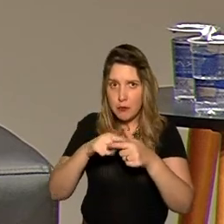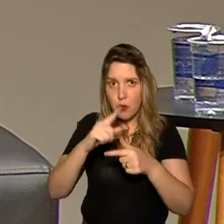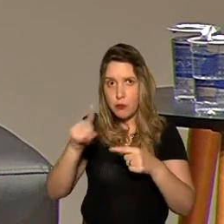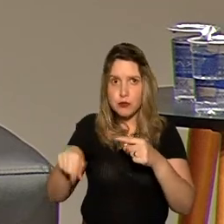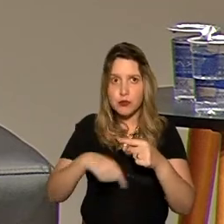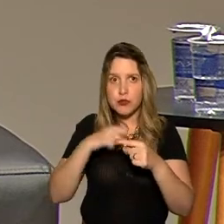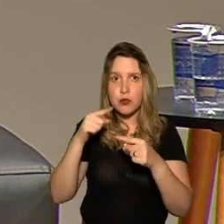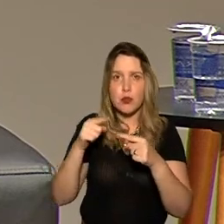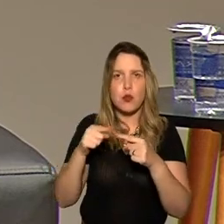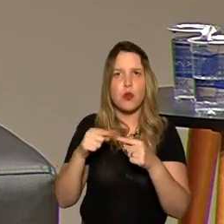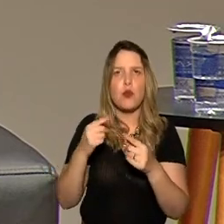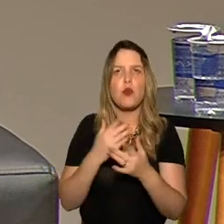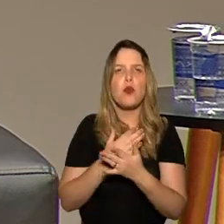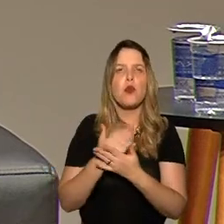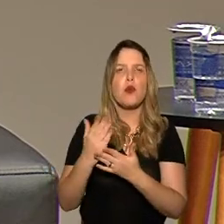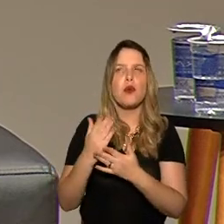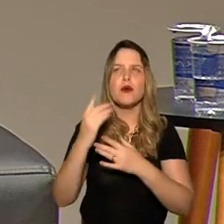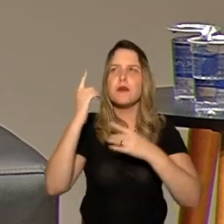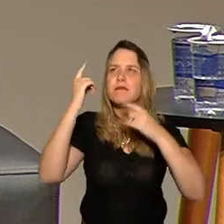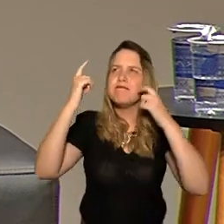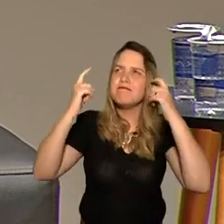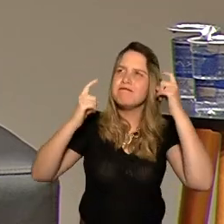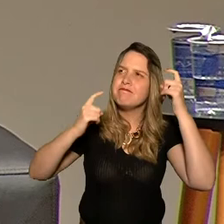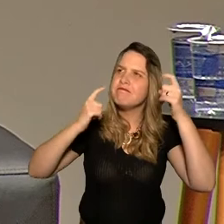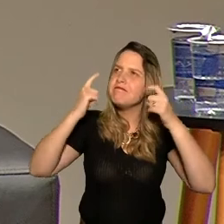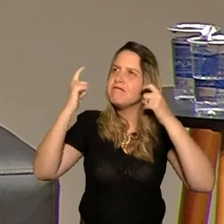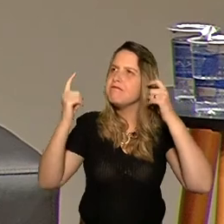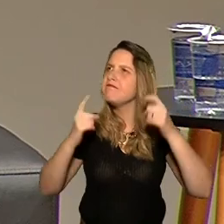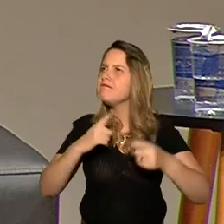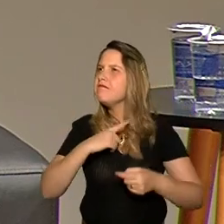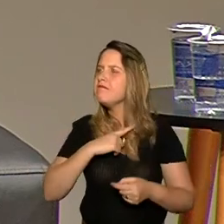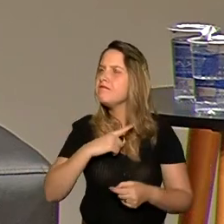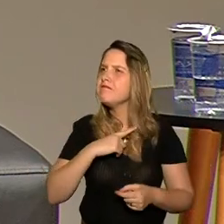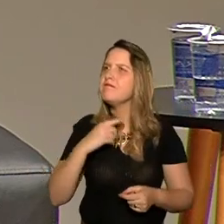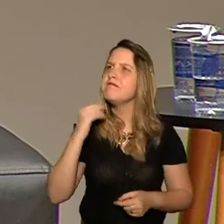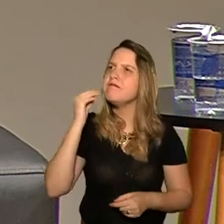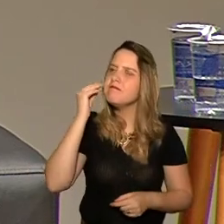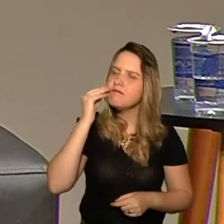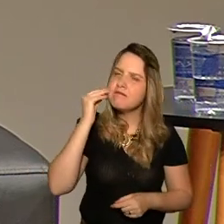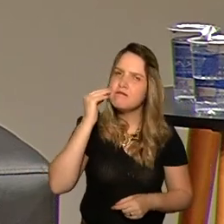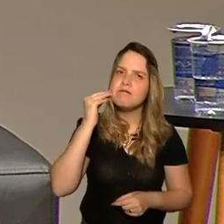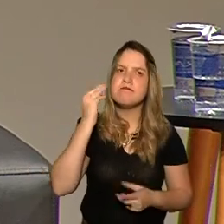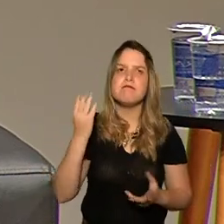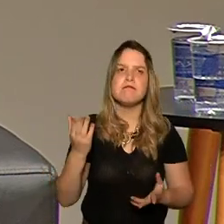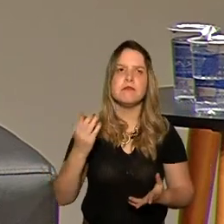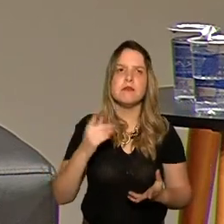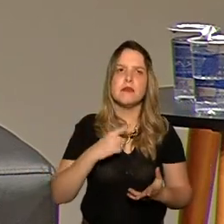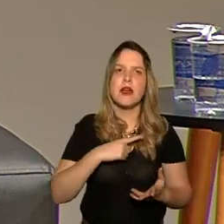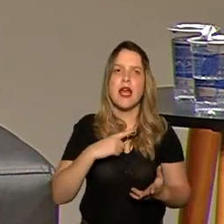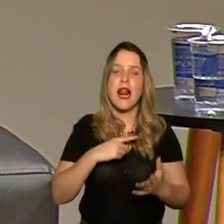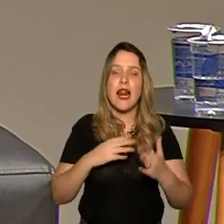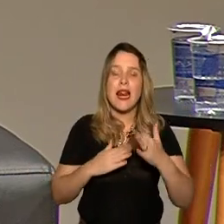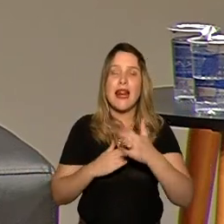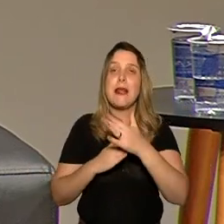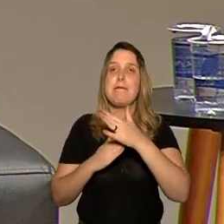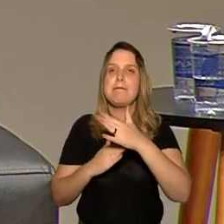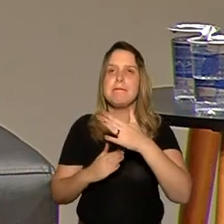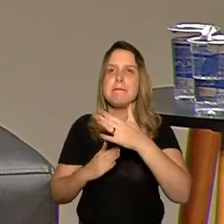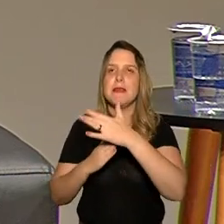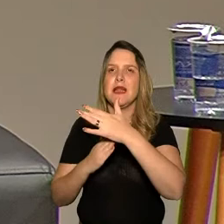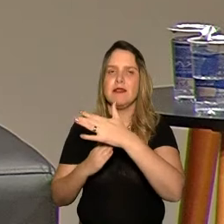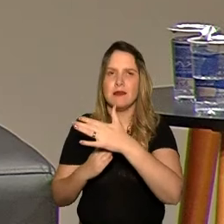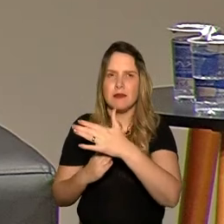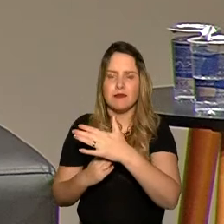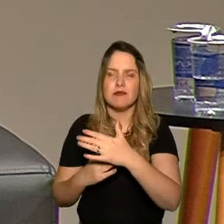é quando a preocupação em entender a especificidade do público ela se limita a esse marcador